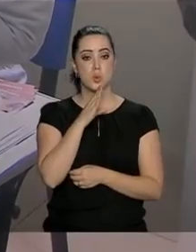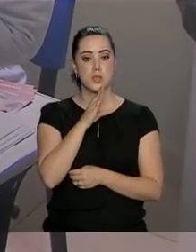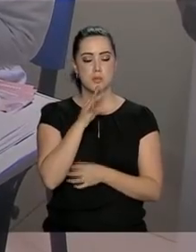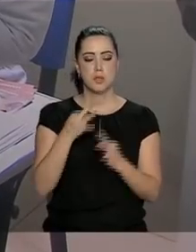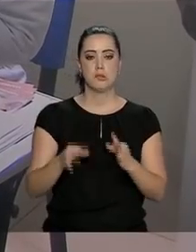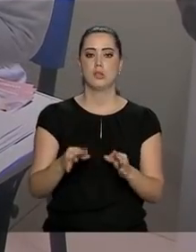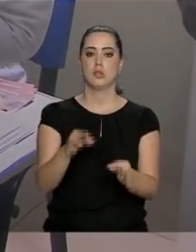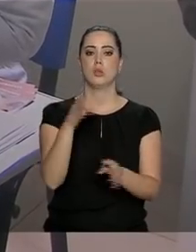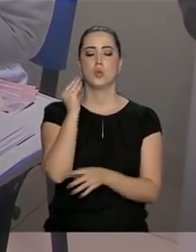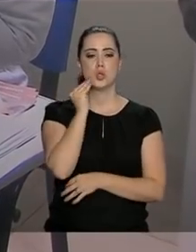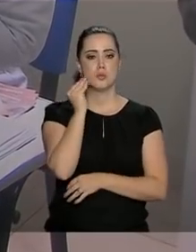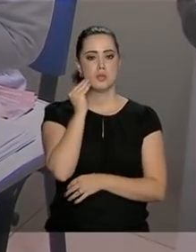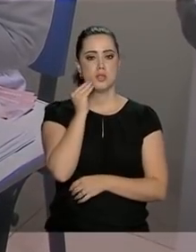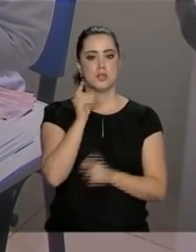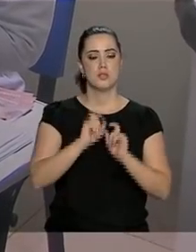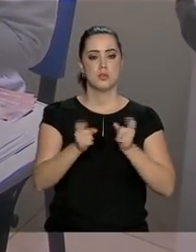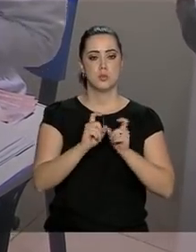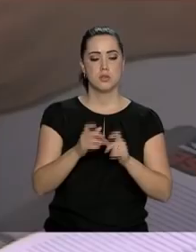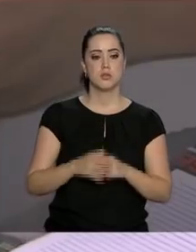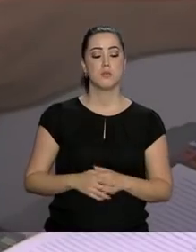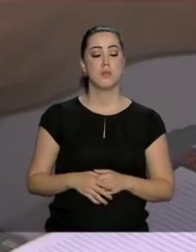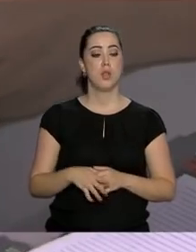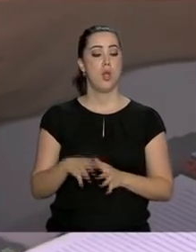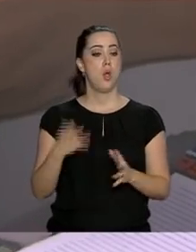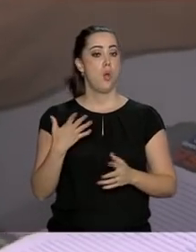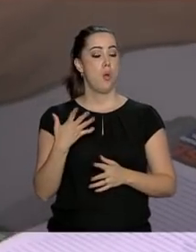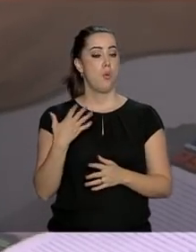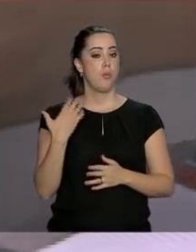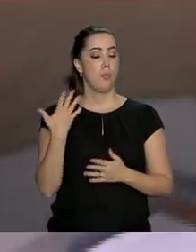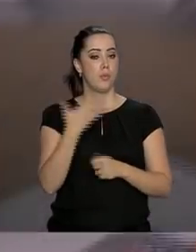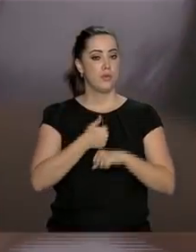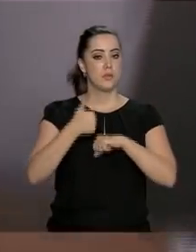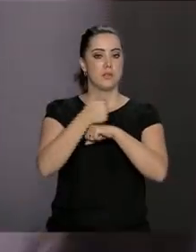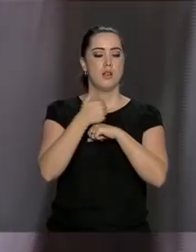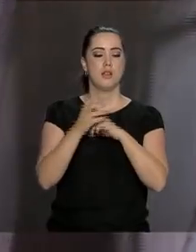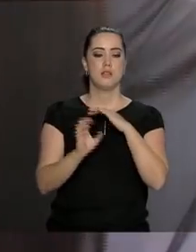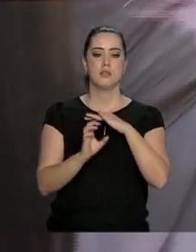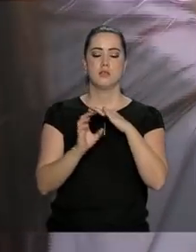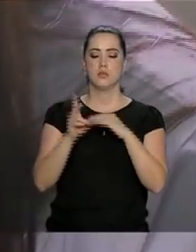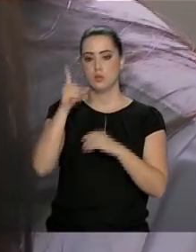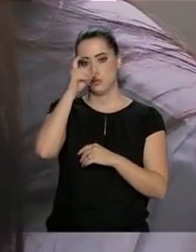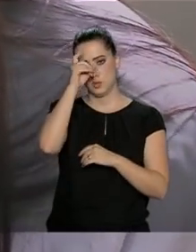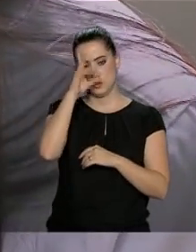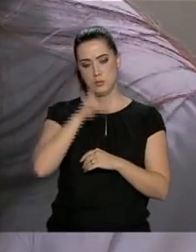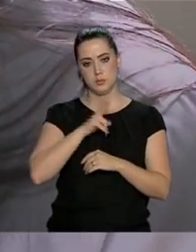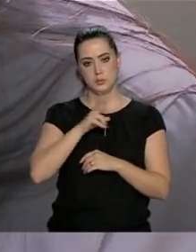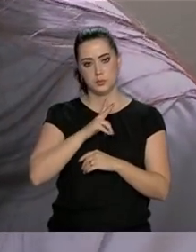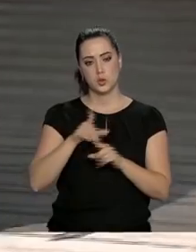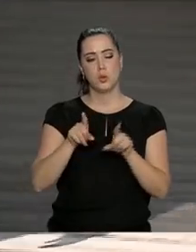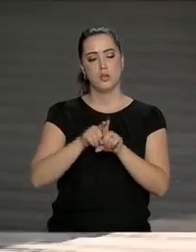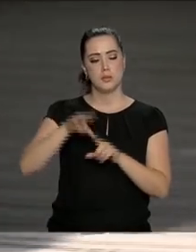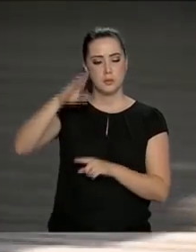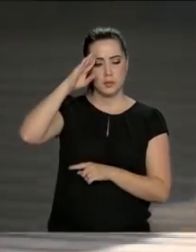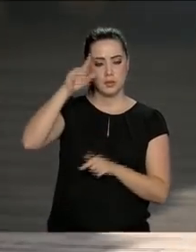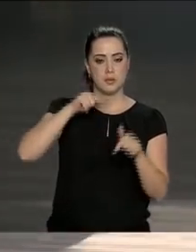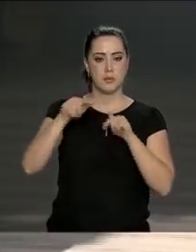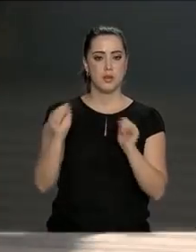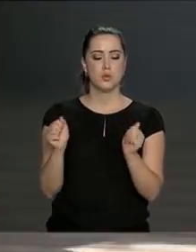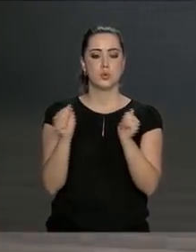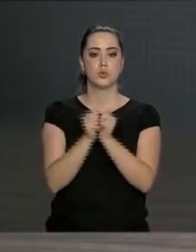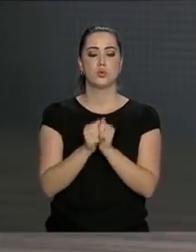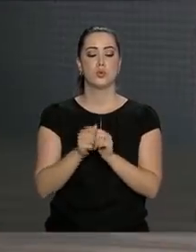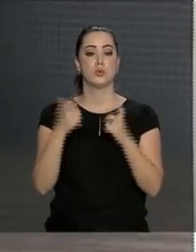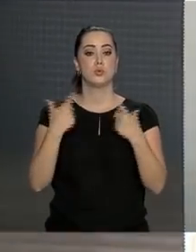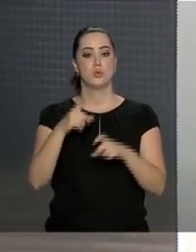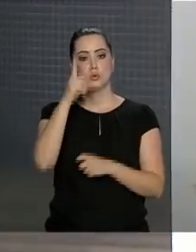e experiência em gestão. Profissionais da rede privada e de hospitais militares vão trabalhar diretamente